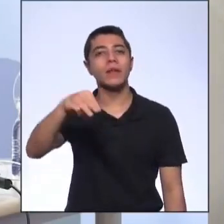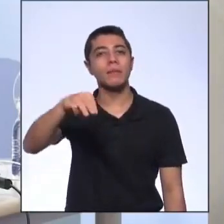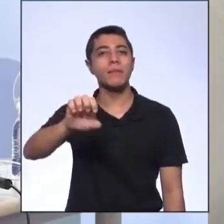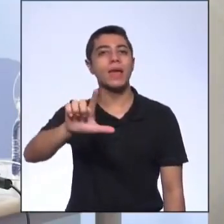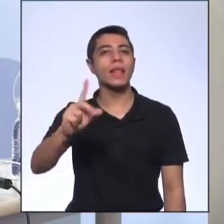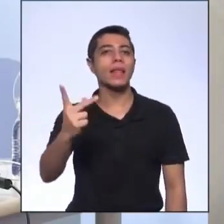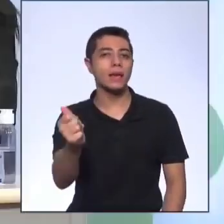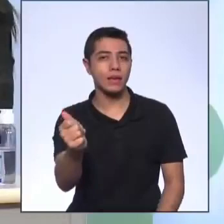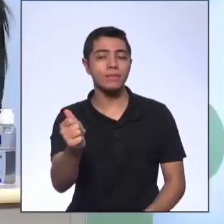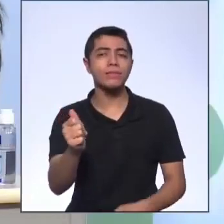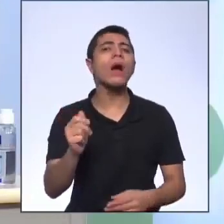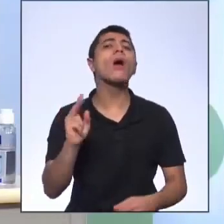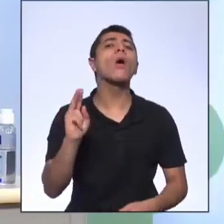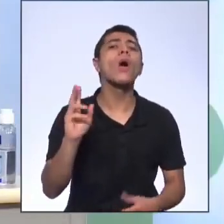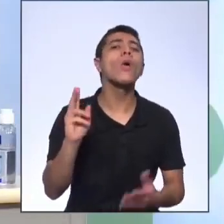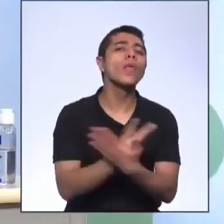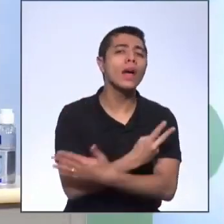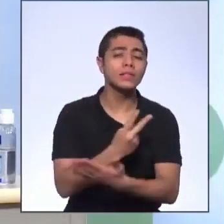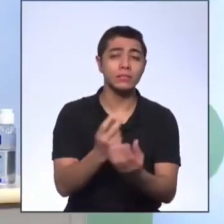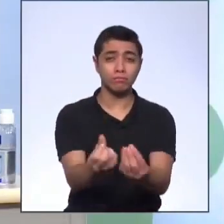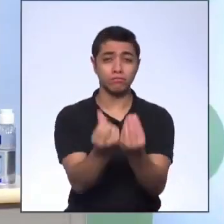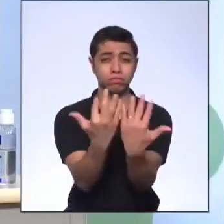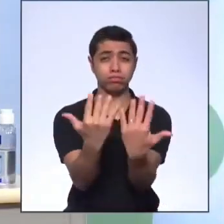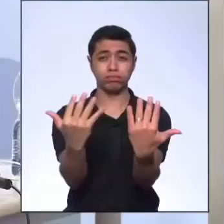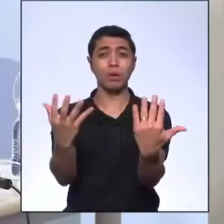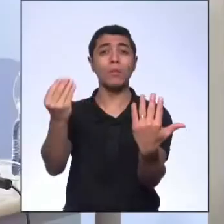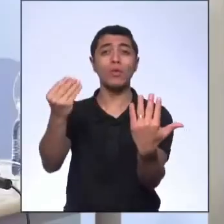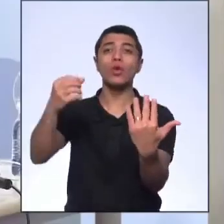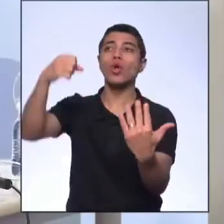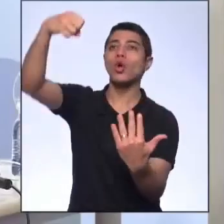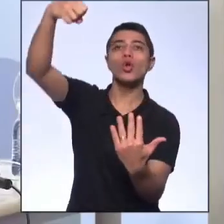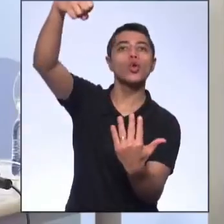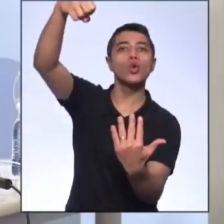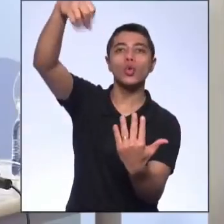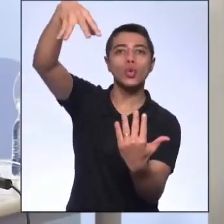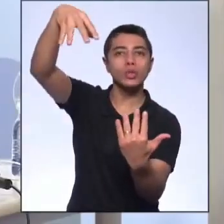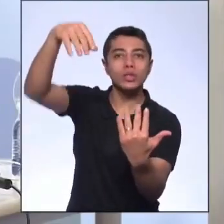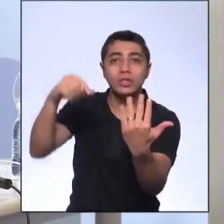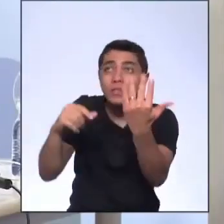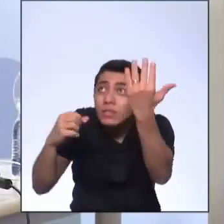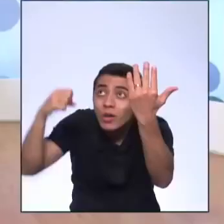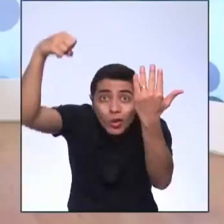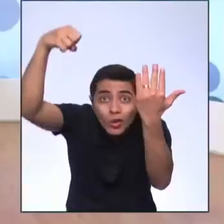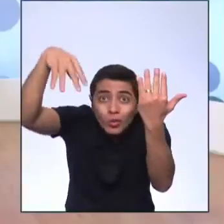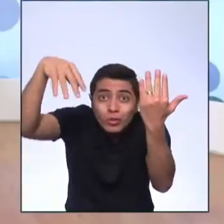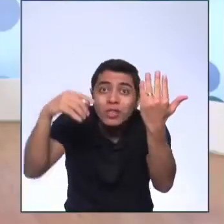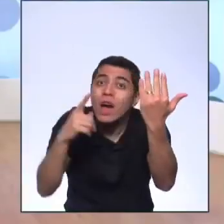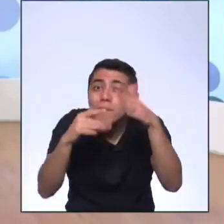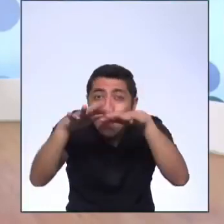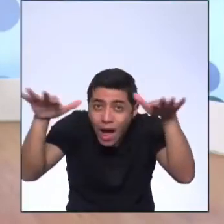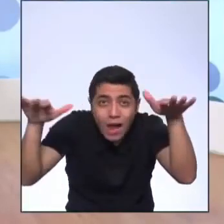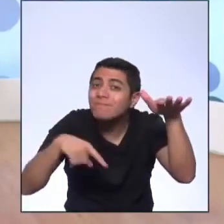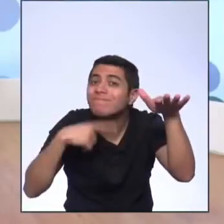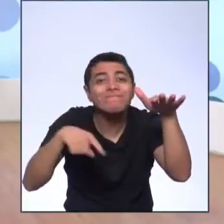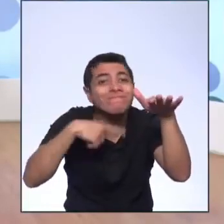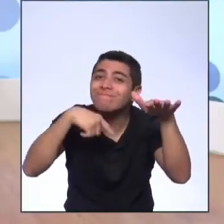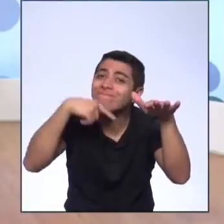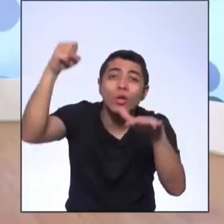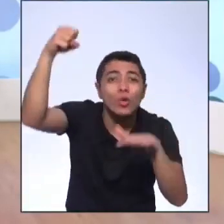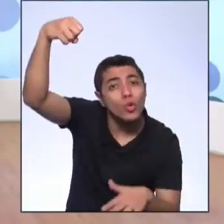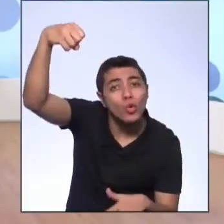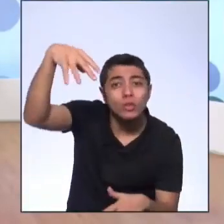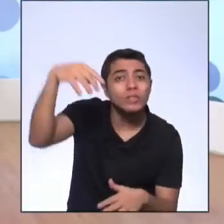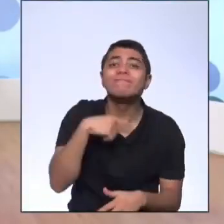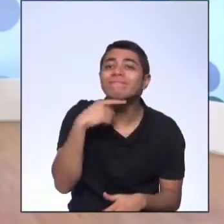outras... O crescimento de outros seres vivos, E o crescimento de outros seres vivos. Tá? E às vezes matando alguns, né, Dani? Sim, às vezes matando,